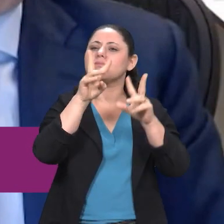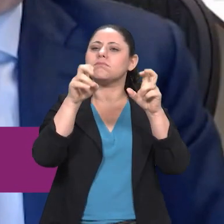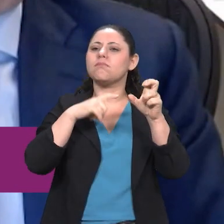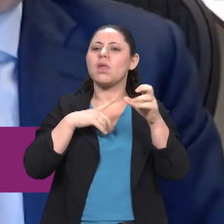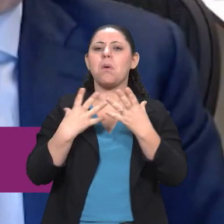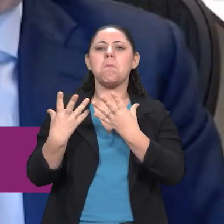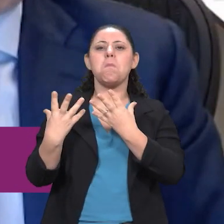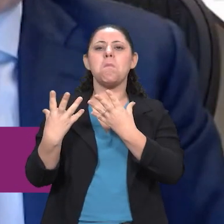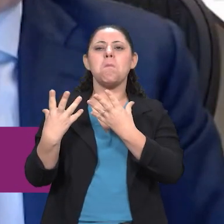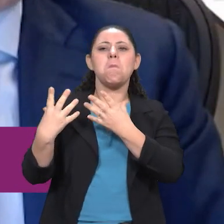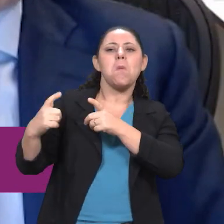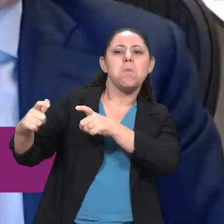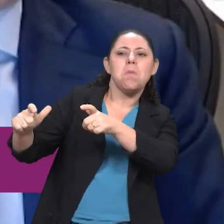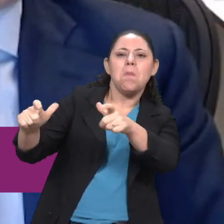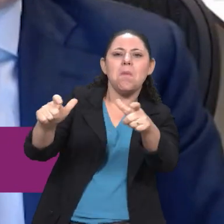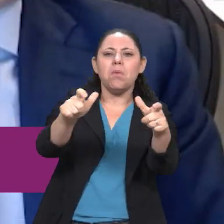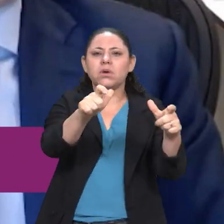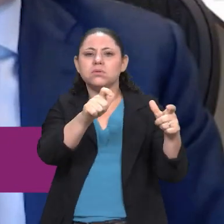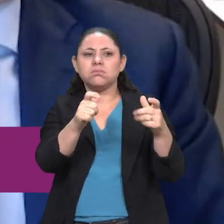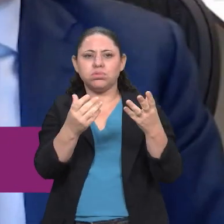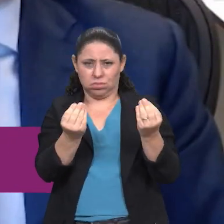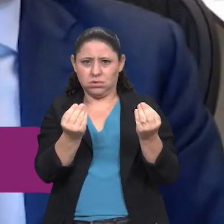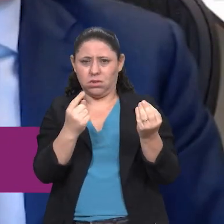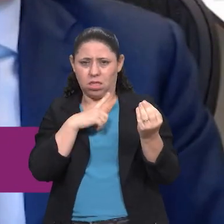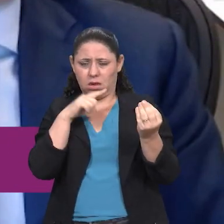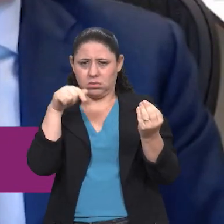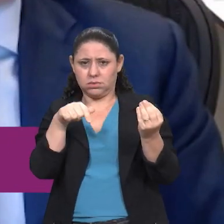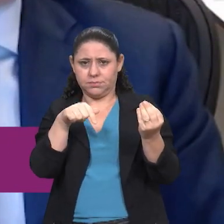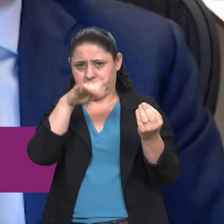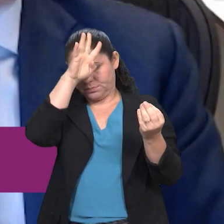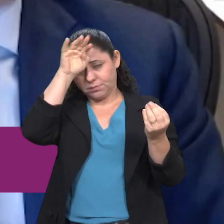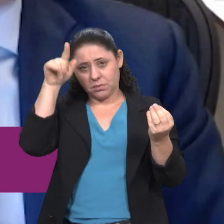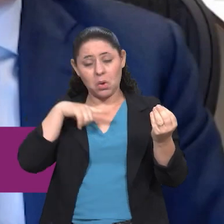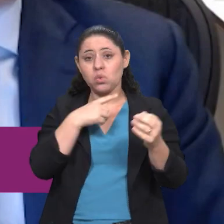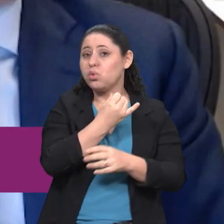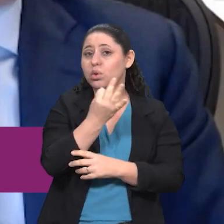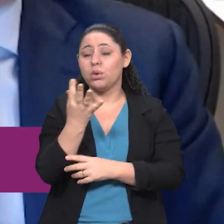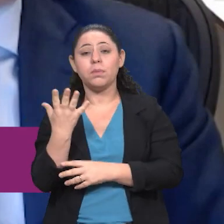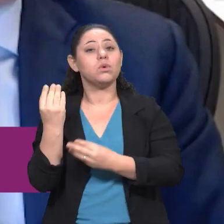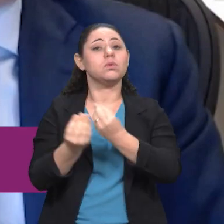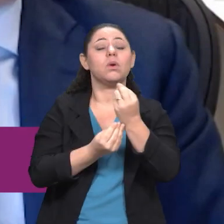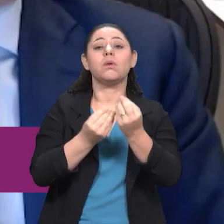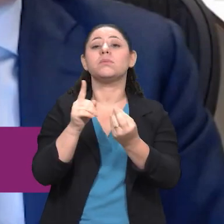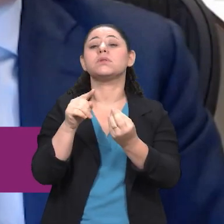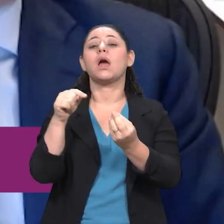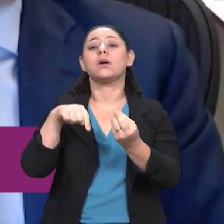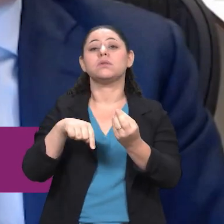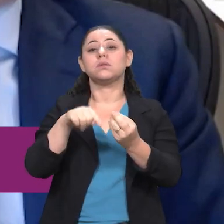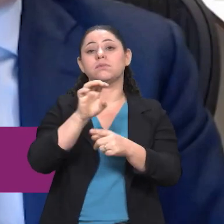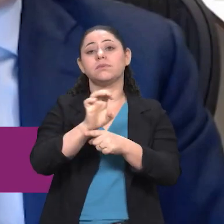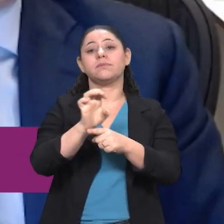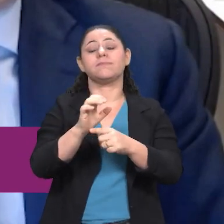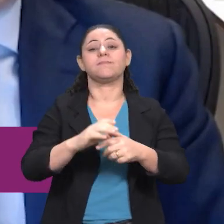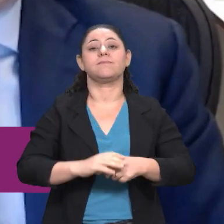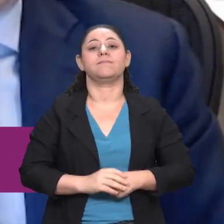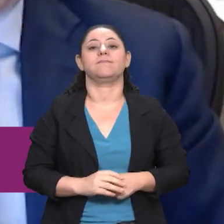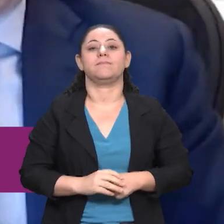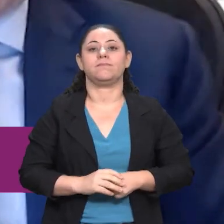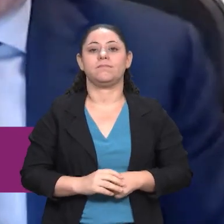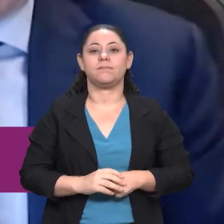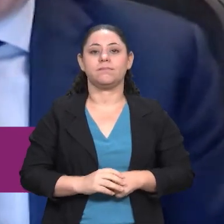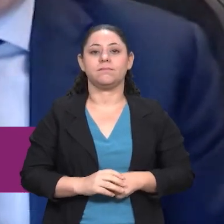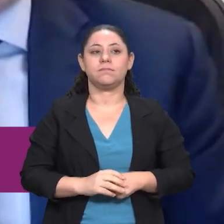temos muitas áreas assim aqui no nosso estado de Mato Grosso do Sul, temos números. Como é que fica a situação aqui para o nosso